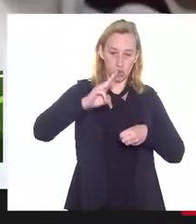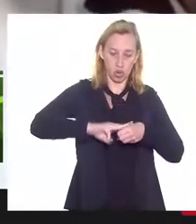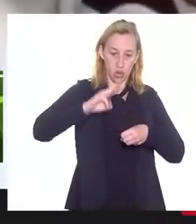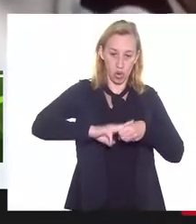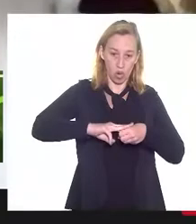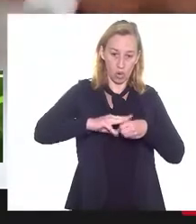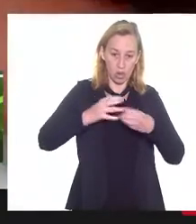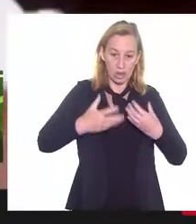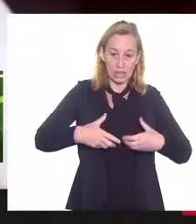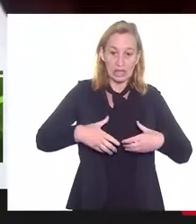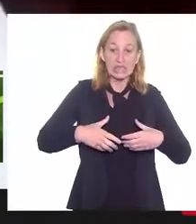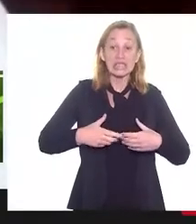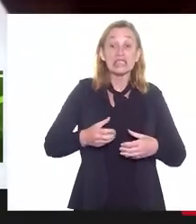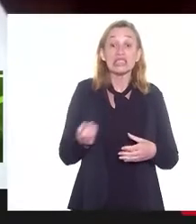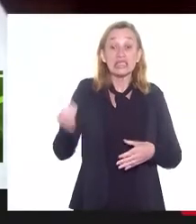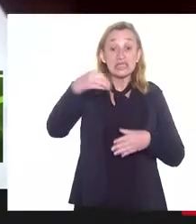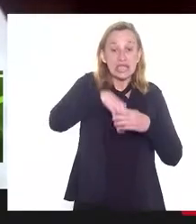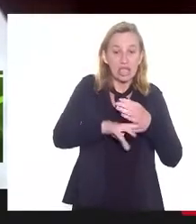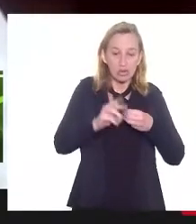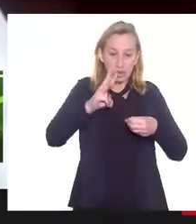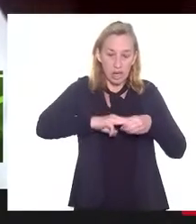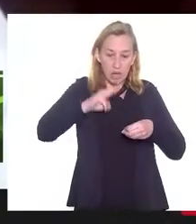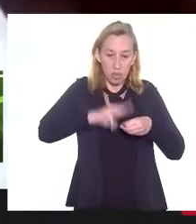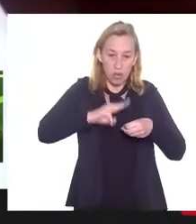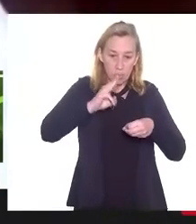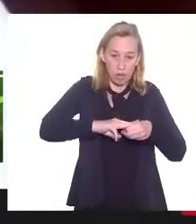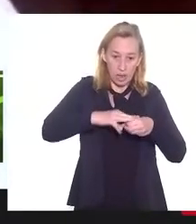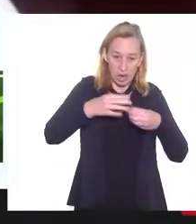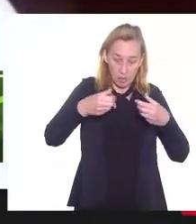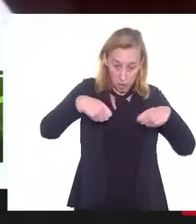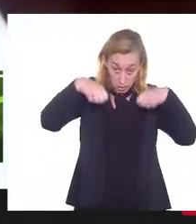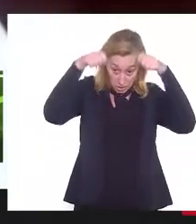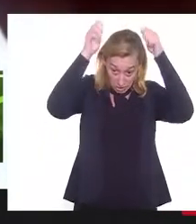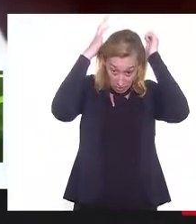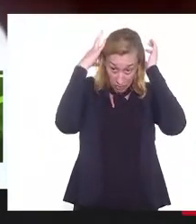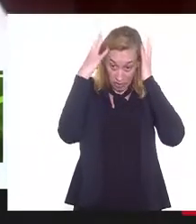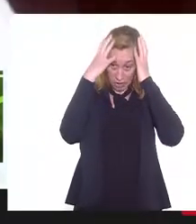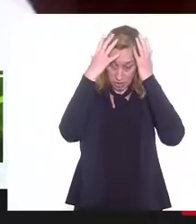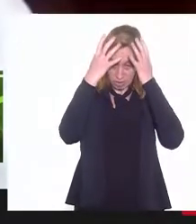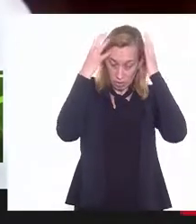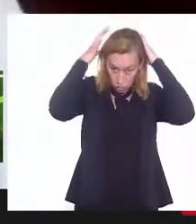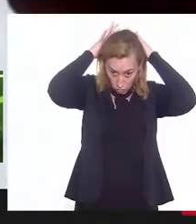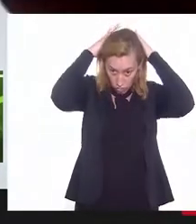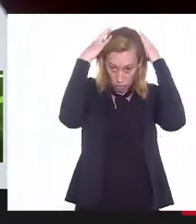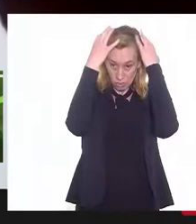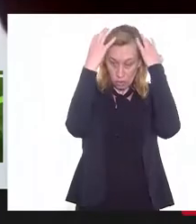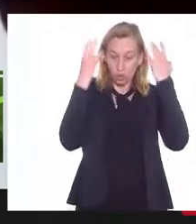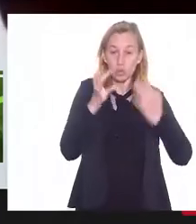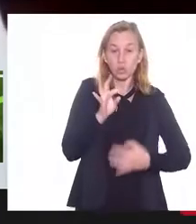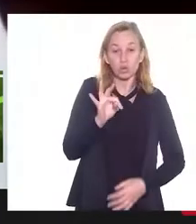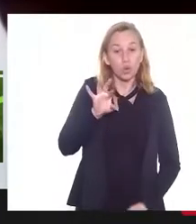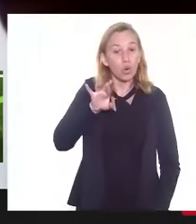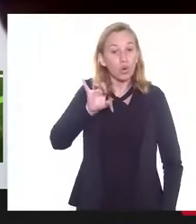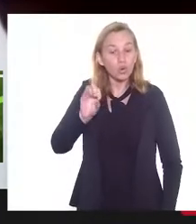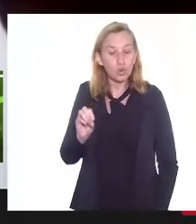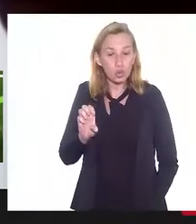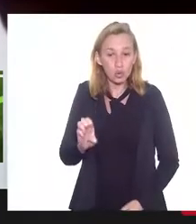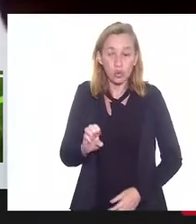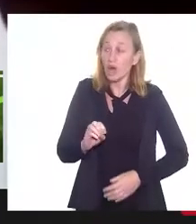ela botava o torso e botava o fio de conta. E aí ela chegou aqui apavorada,